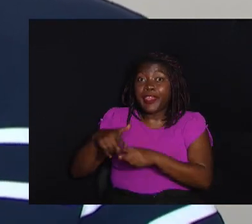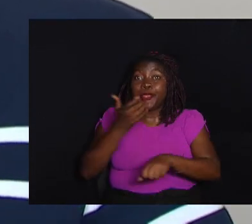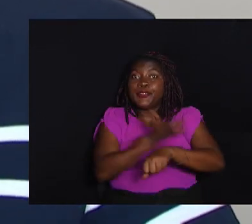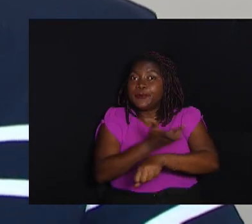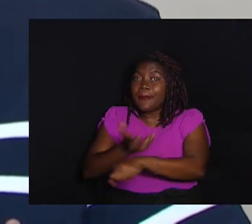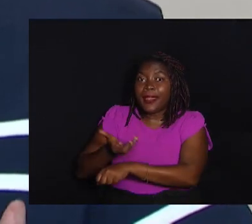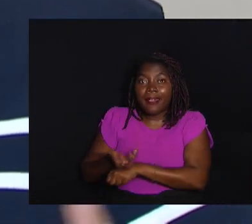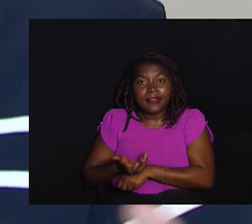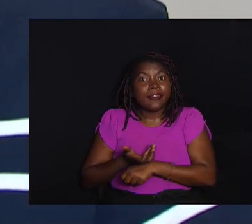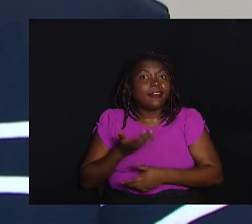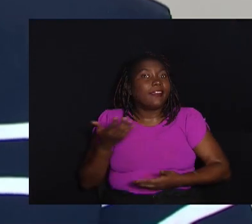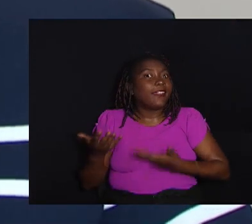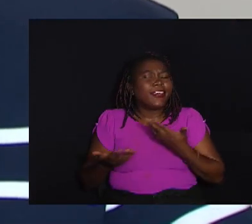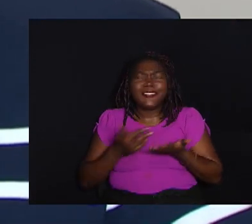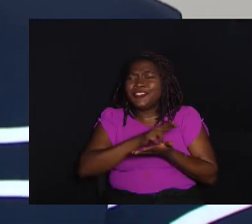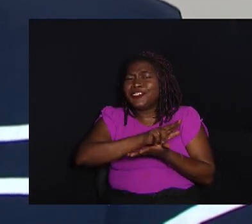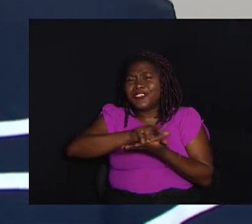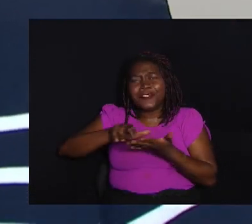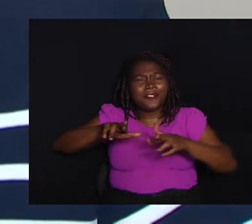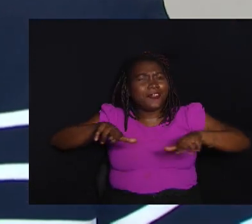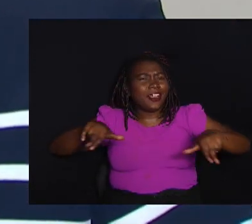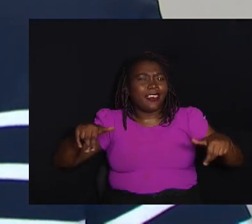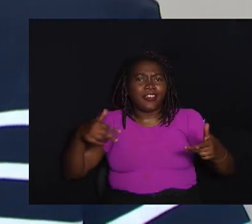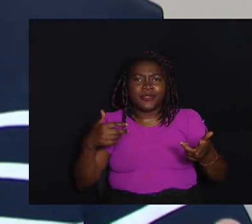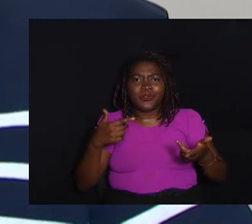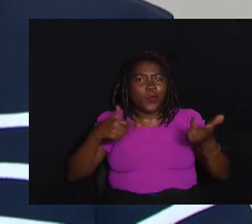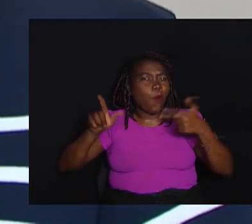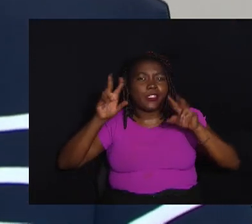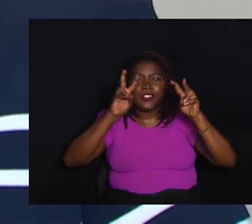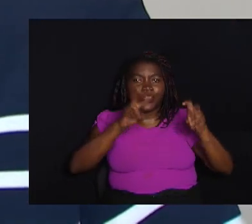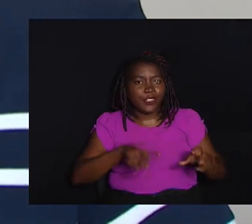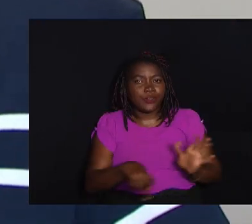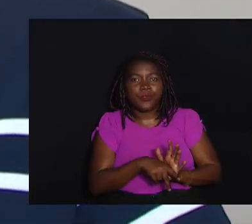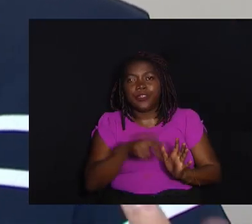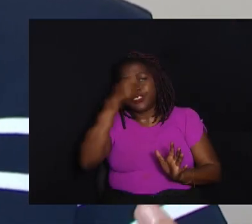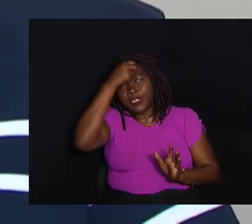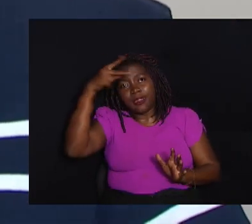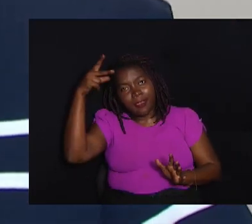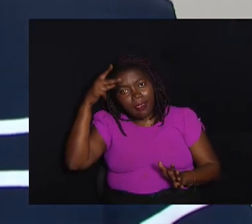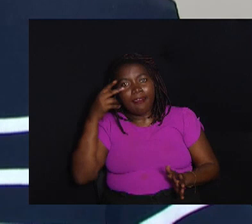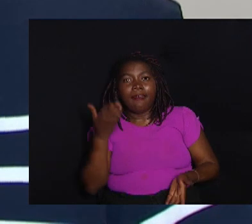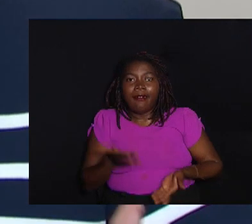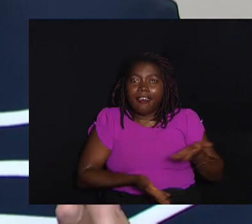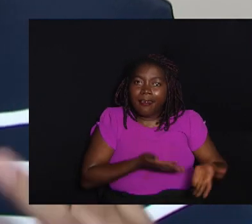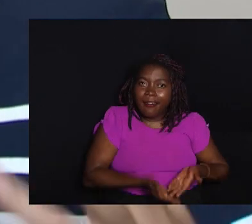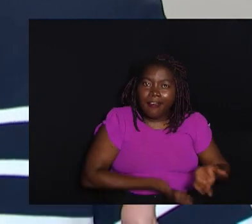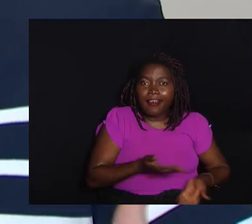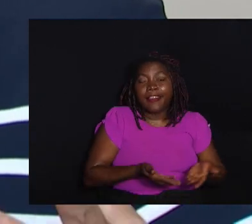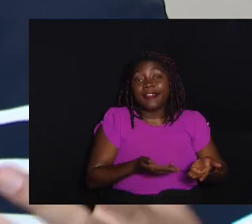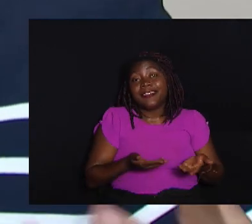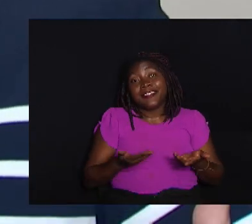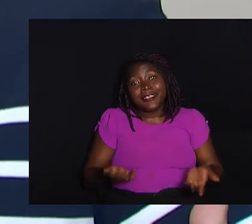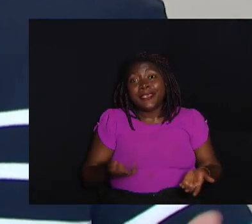e de diversas outras questões da cidade, né? A zeladoria da cidade. Então, ela